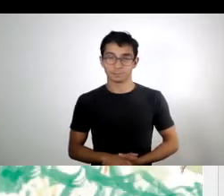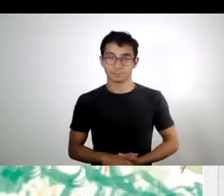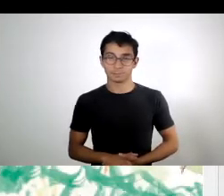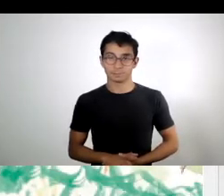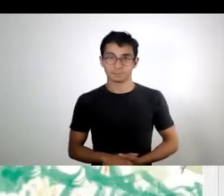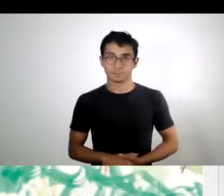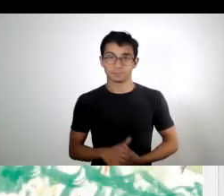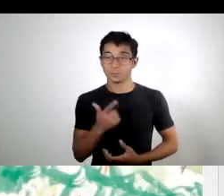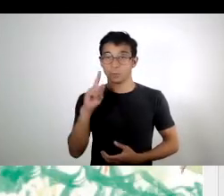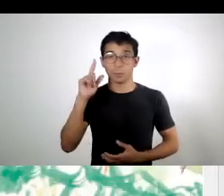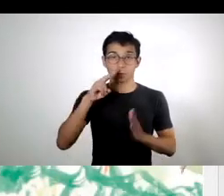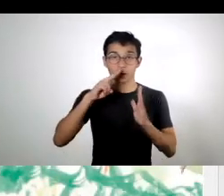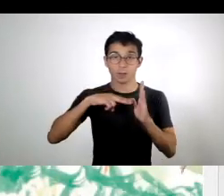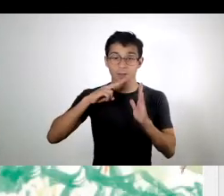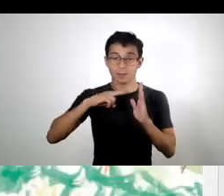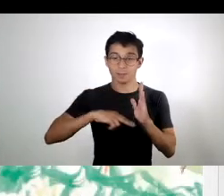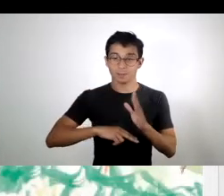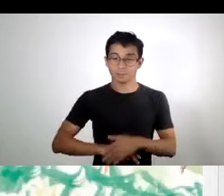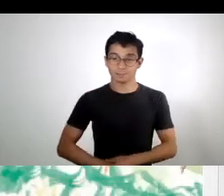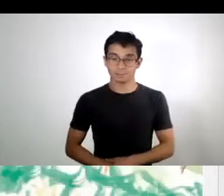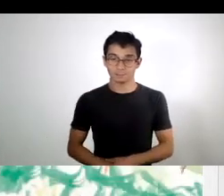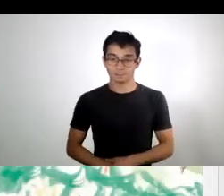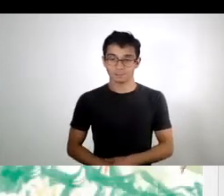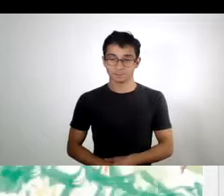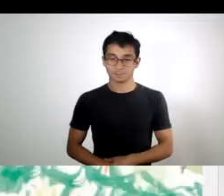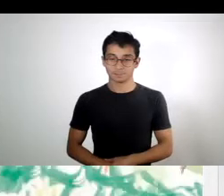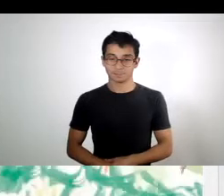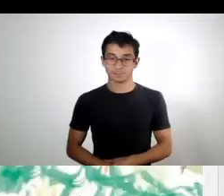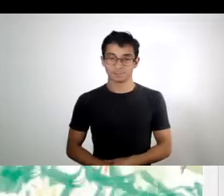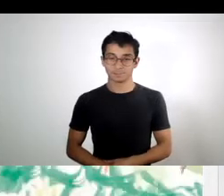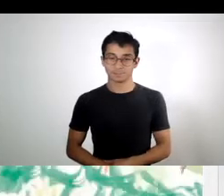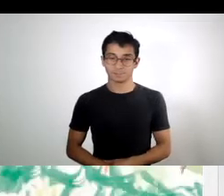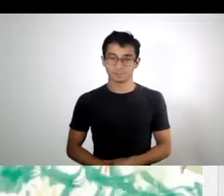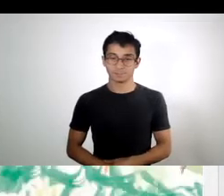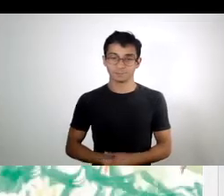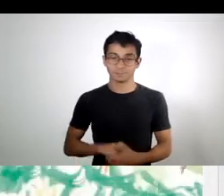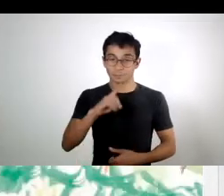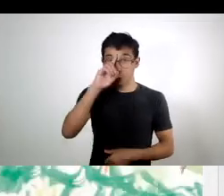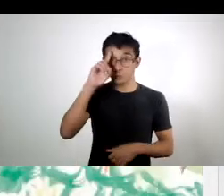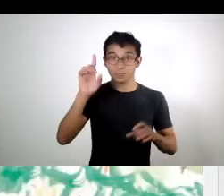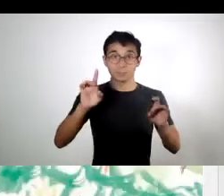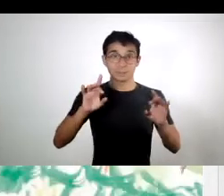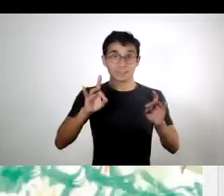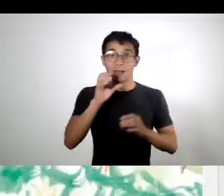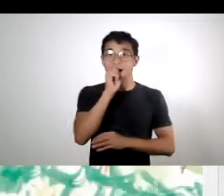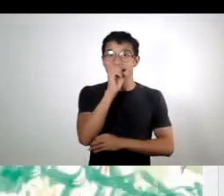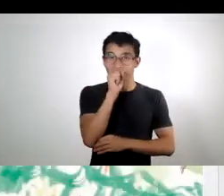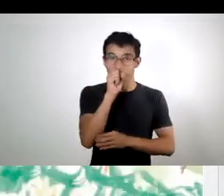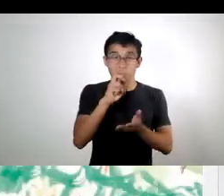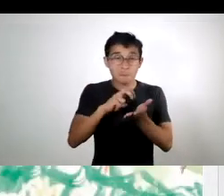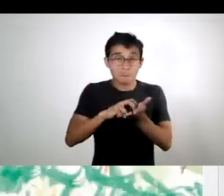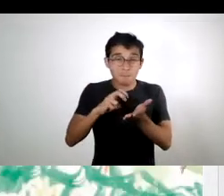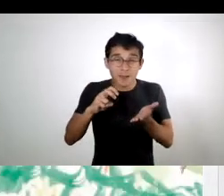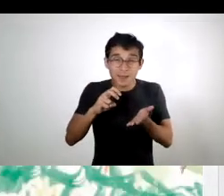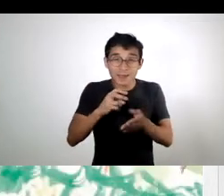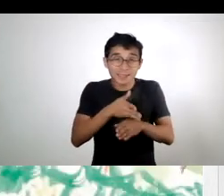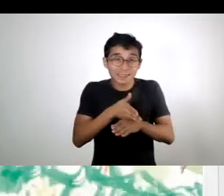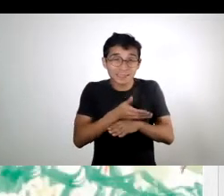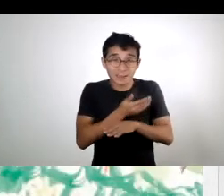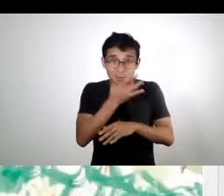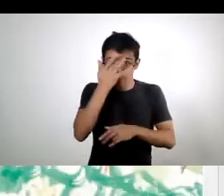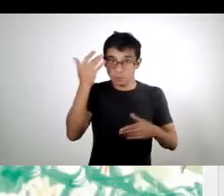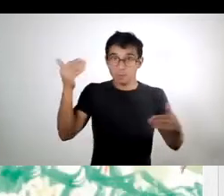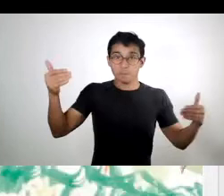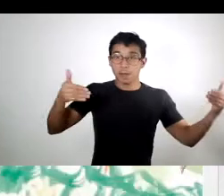Alguém? Pode ser eu. No grande dia, sábado bem cedinho, as pessoas começaram a chegar de